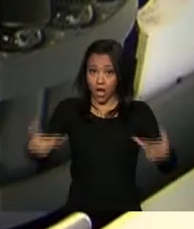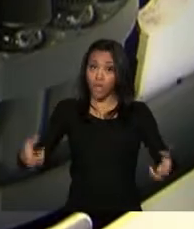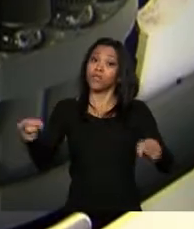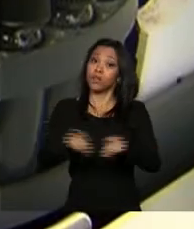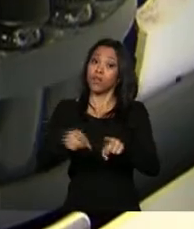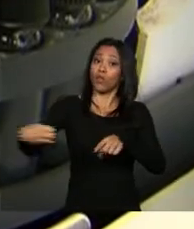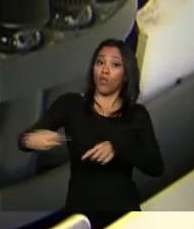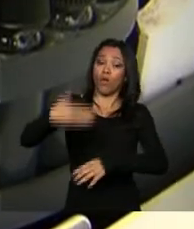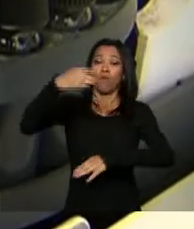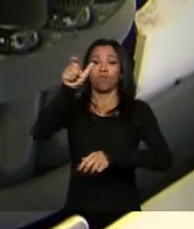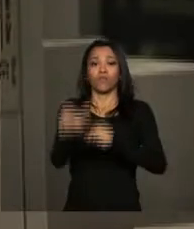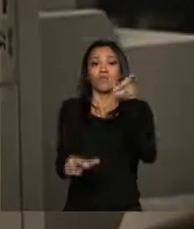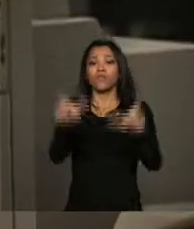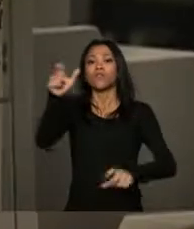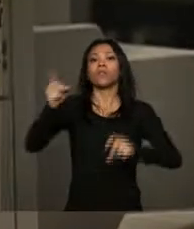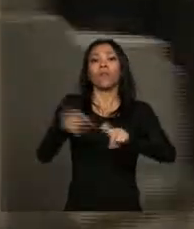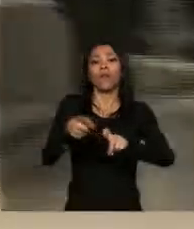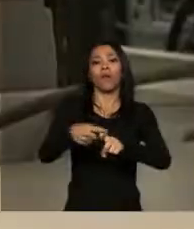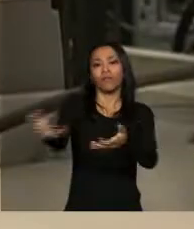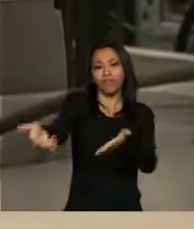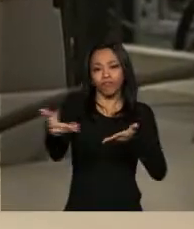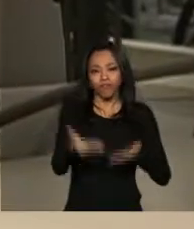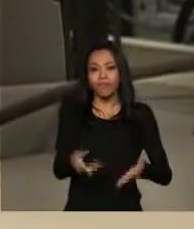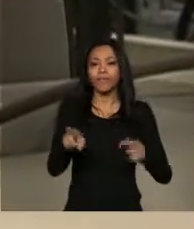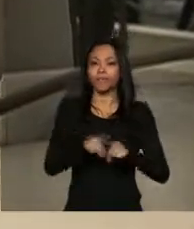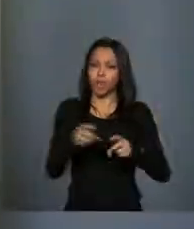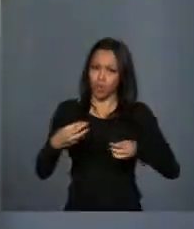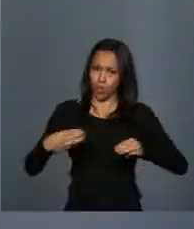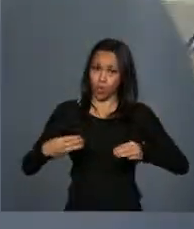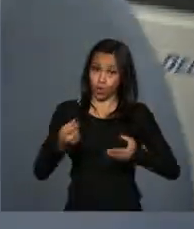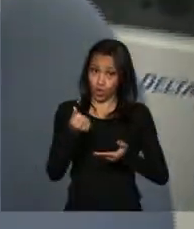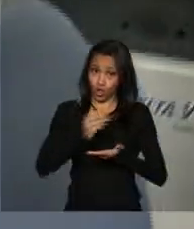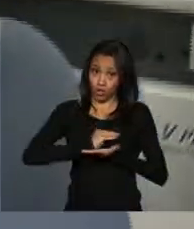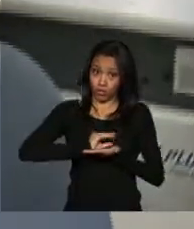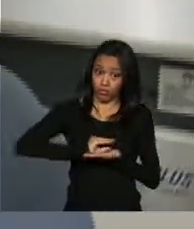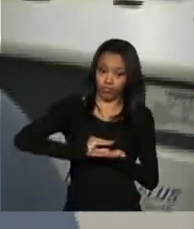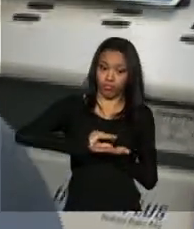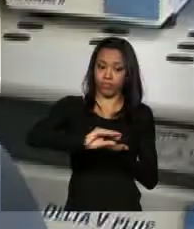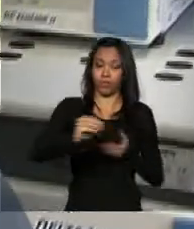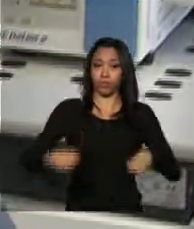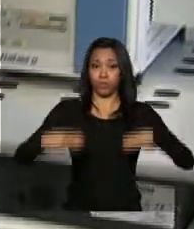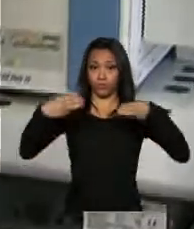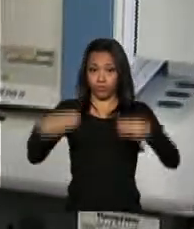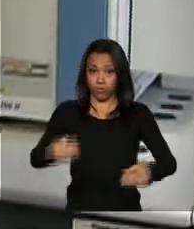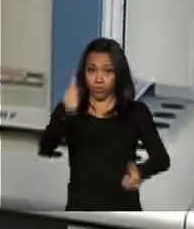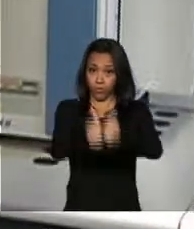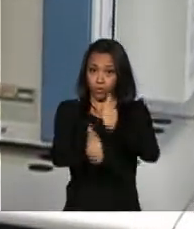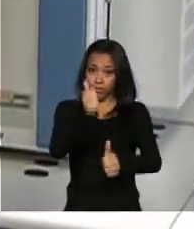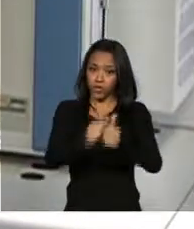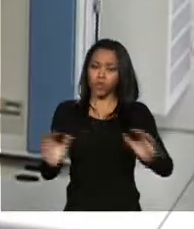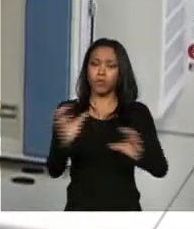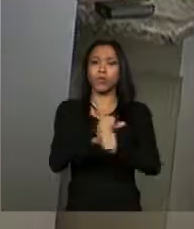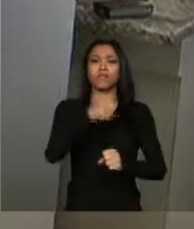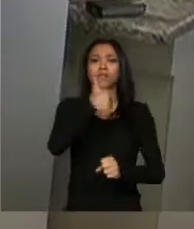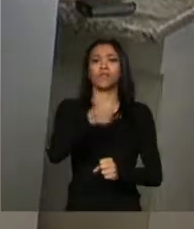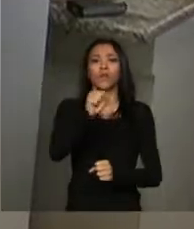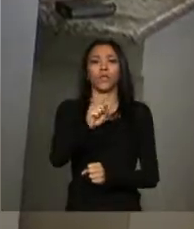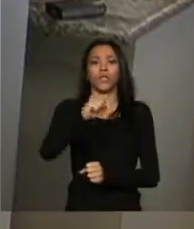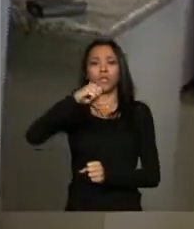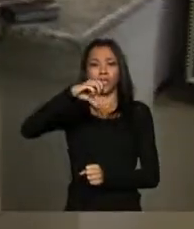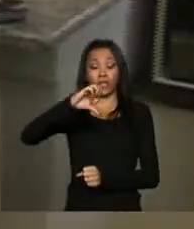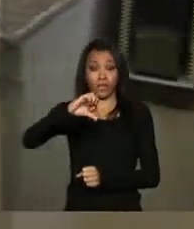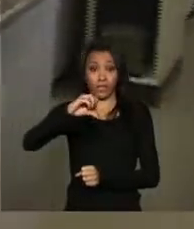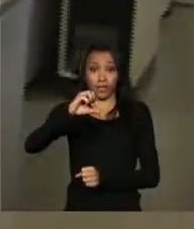profissionais, um investimento dos Ministérios do Esporte e da Educação, que soma mais de 180 milhões de reais. Este